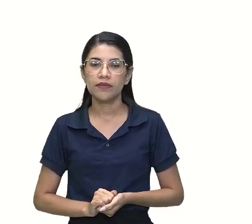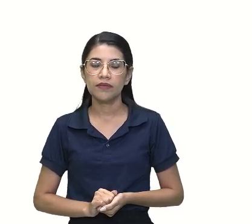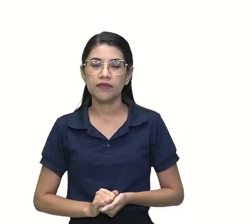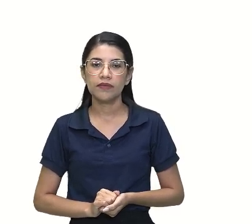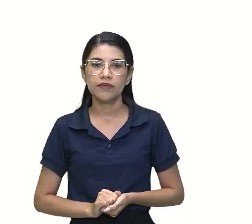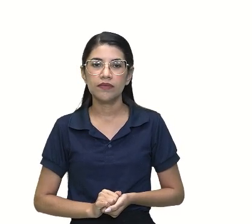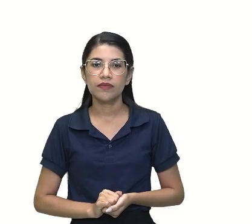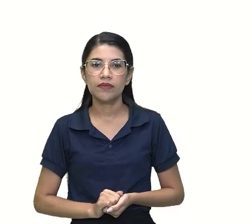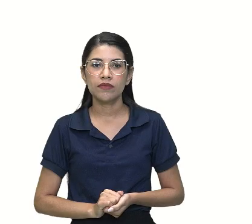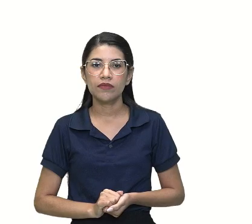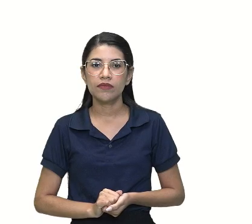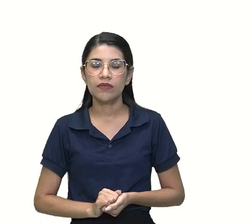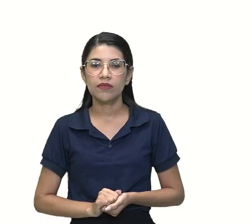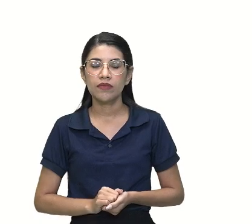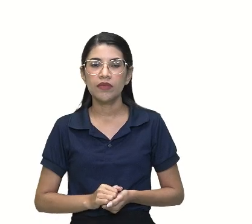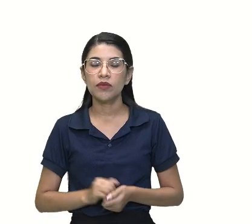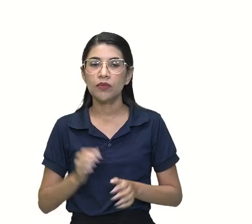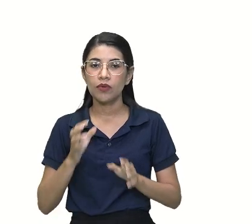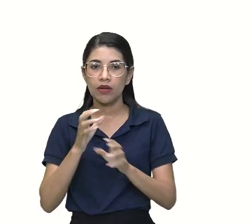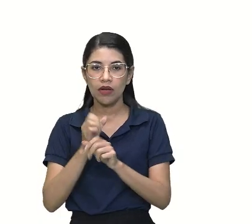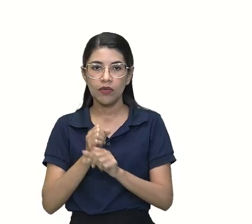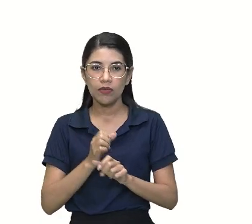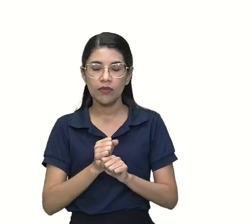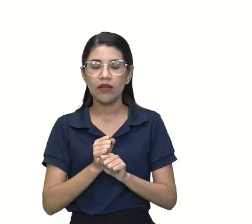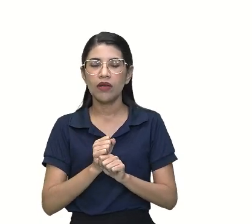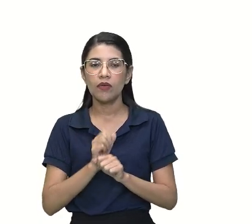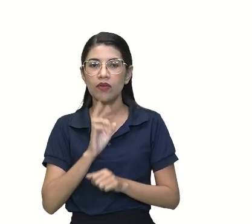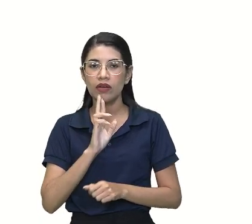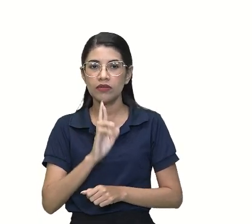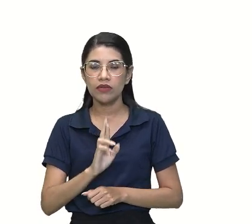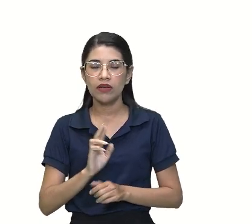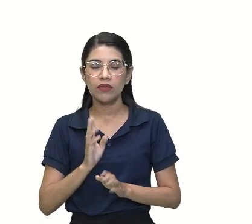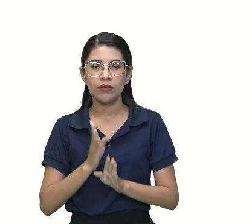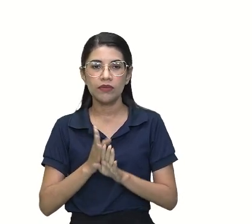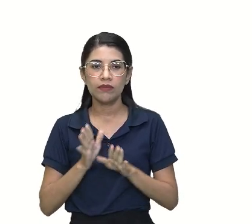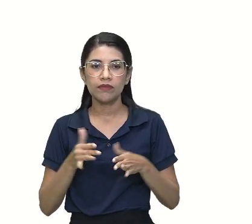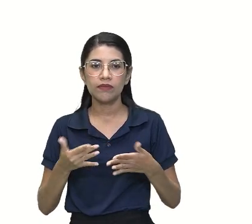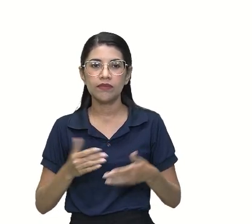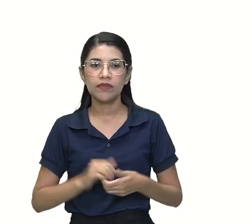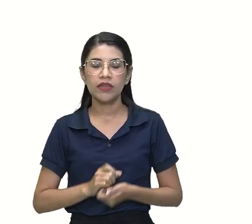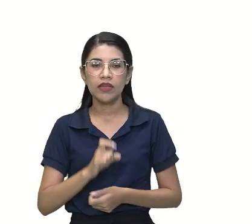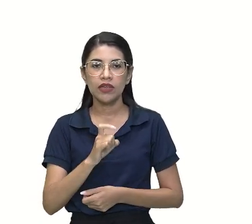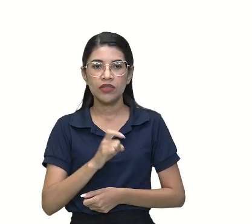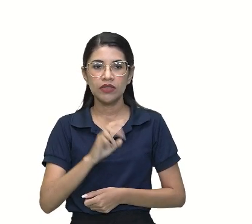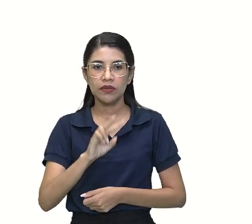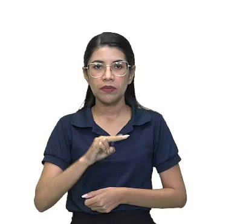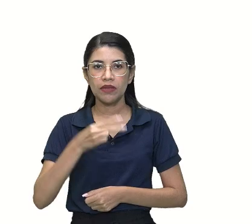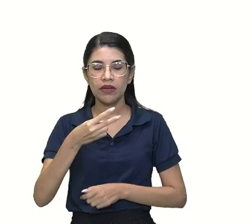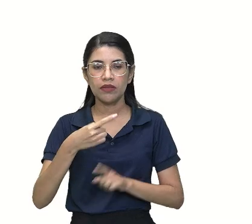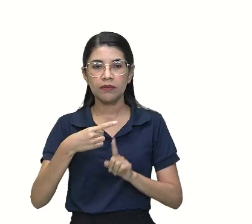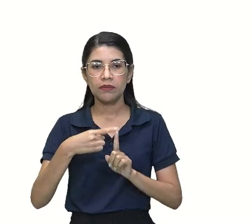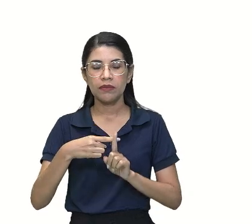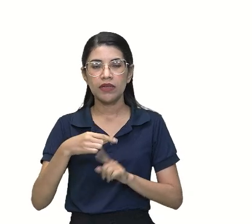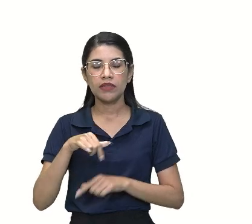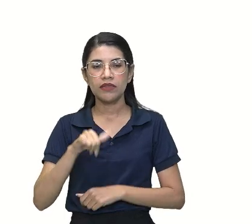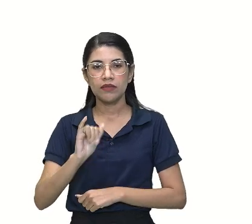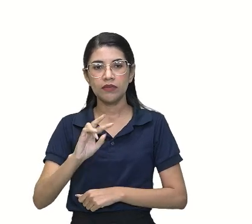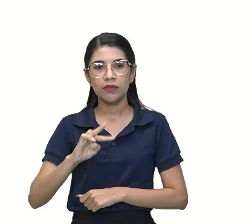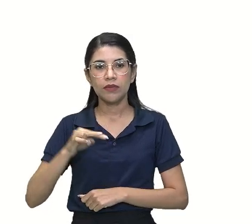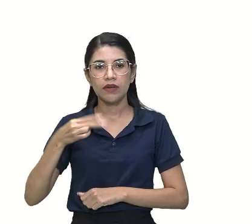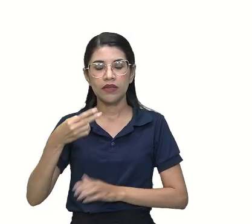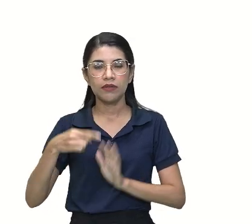resultado? Olha só, vou repetir aqui, então, x ao quadrado mais y ao quadrado